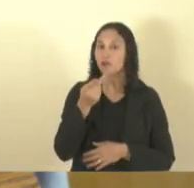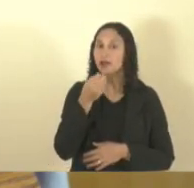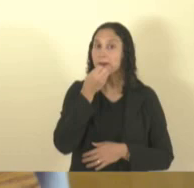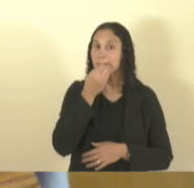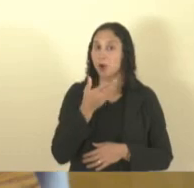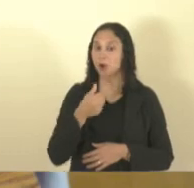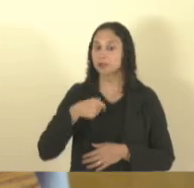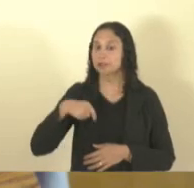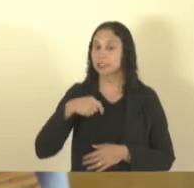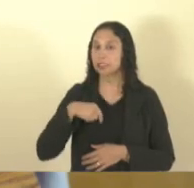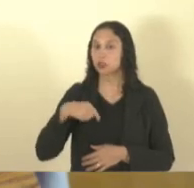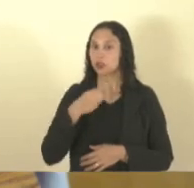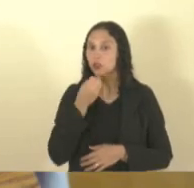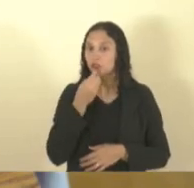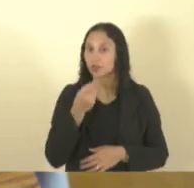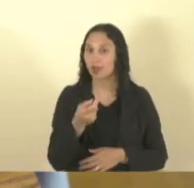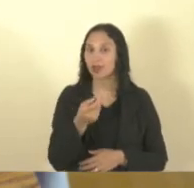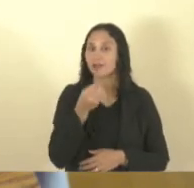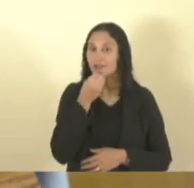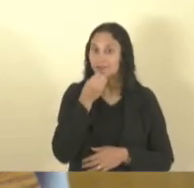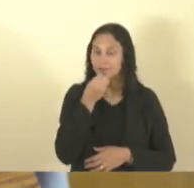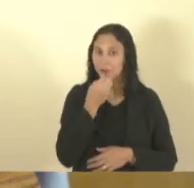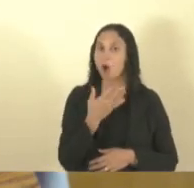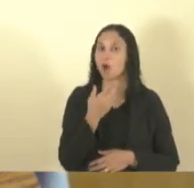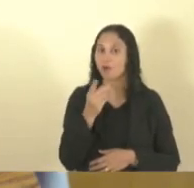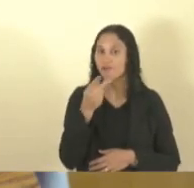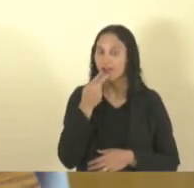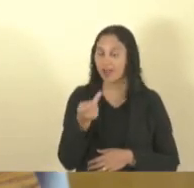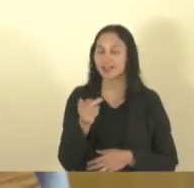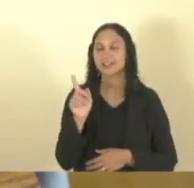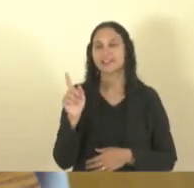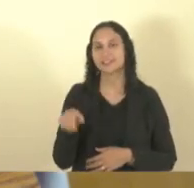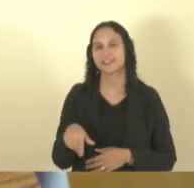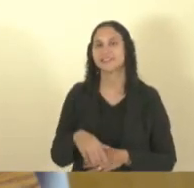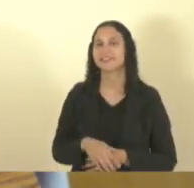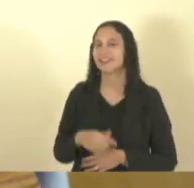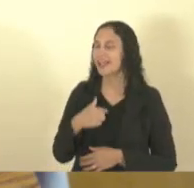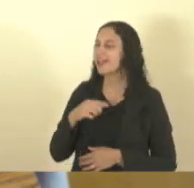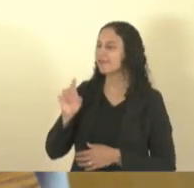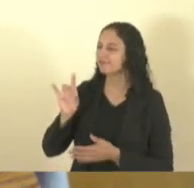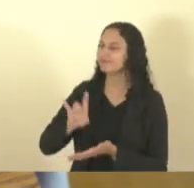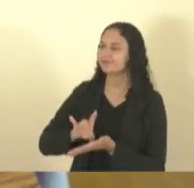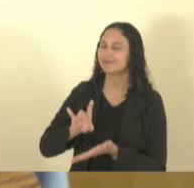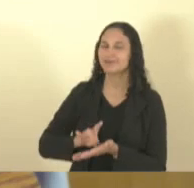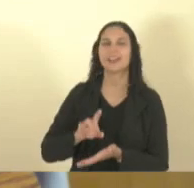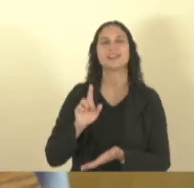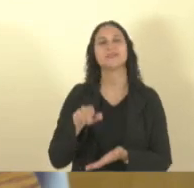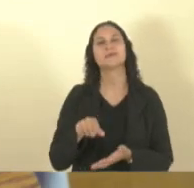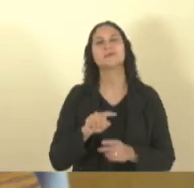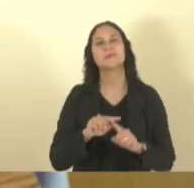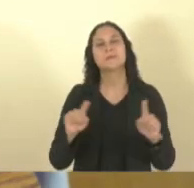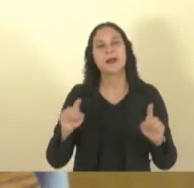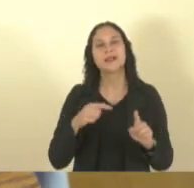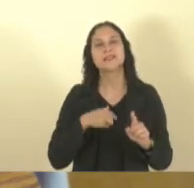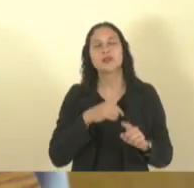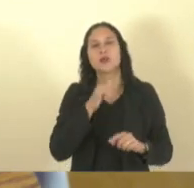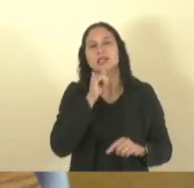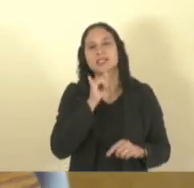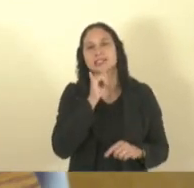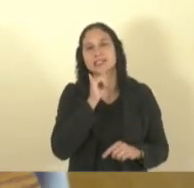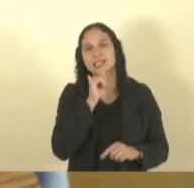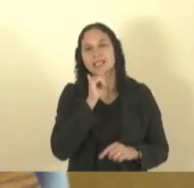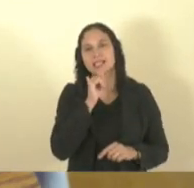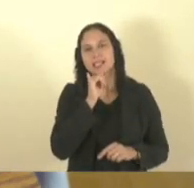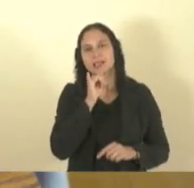como deixar de falar bem, Vitor, da CEDU. Mas eu vou destacar aqui alguns exemplos